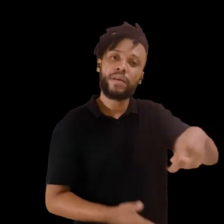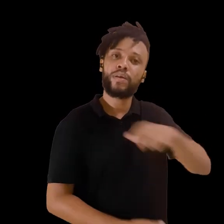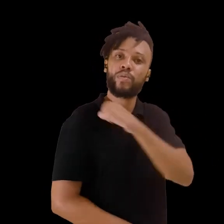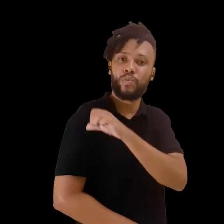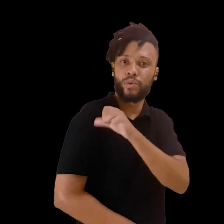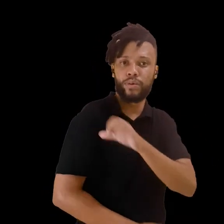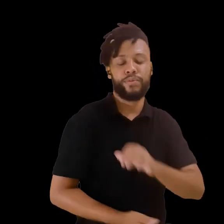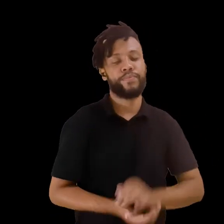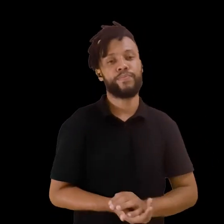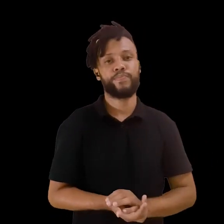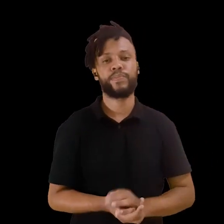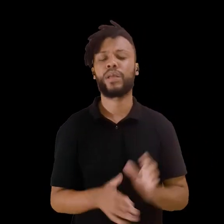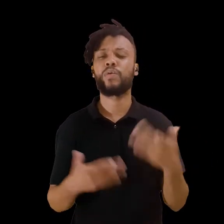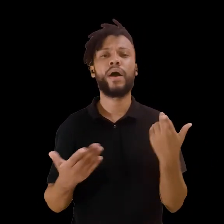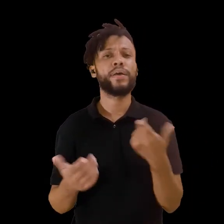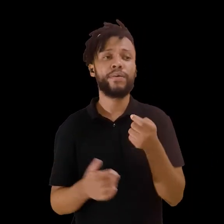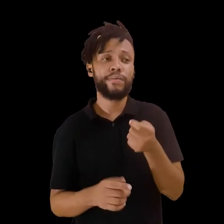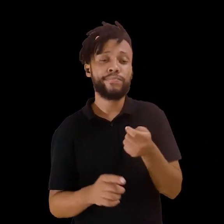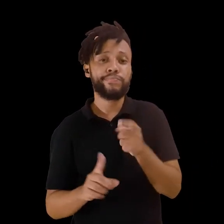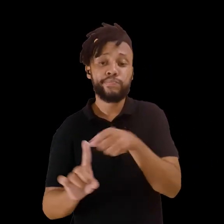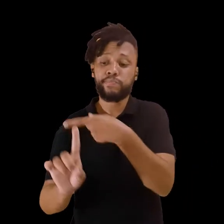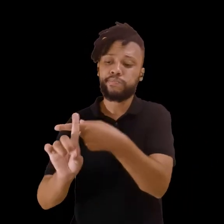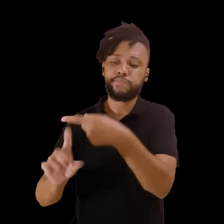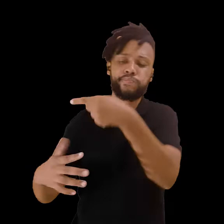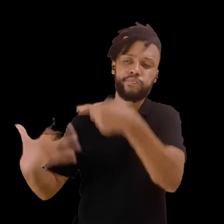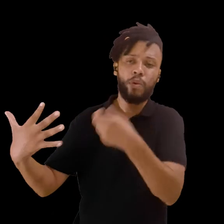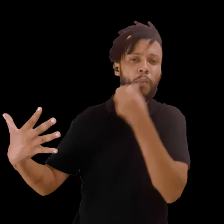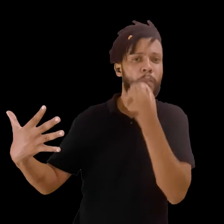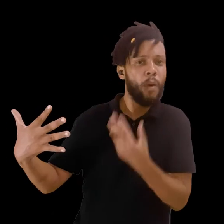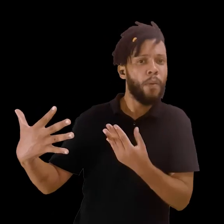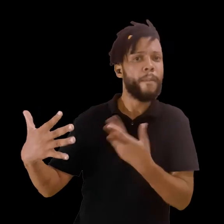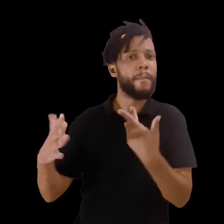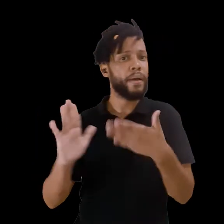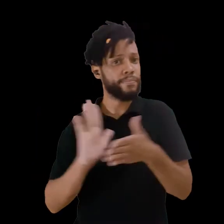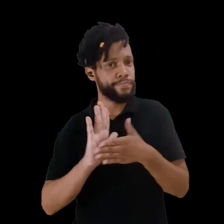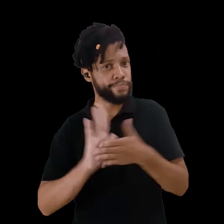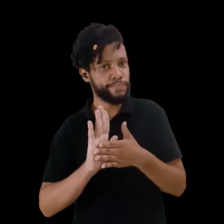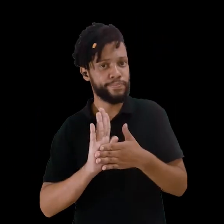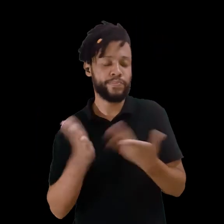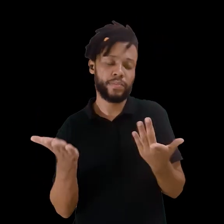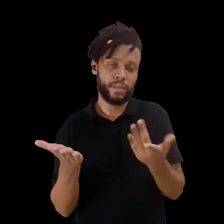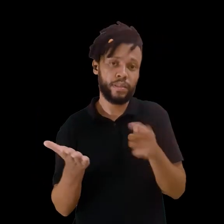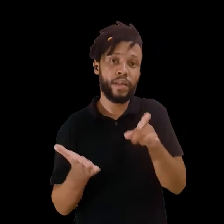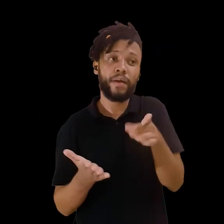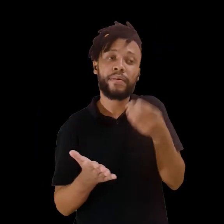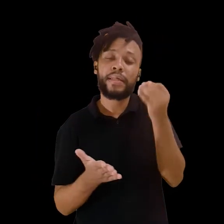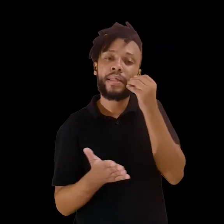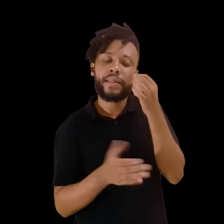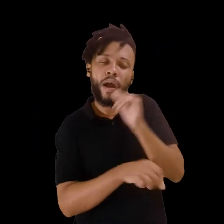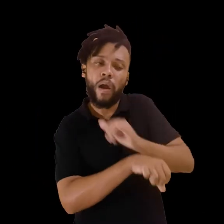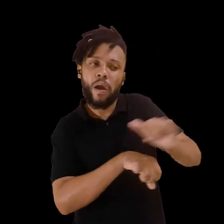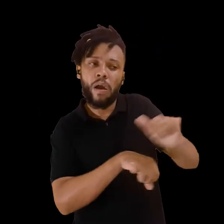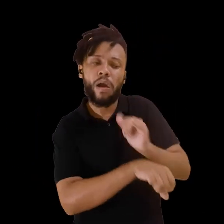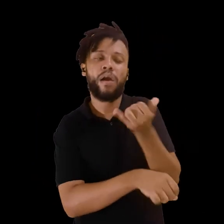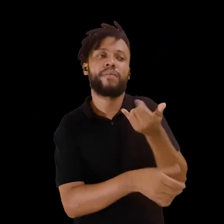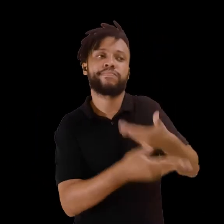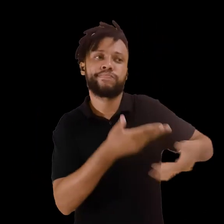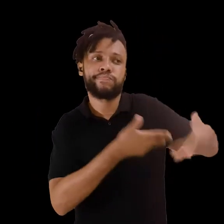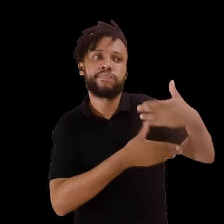Quais os benefícios para proponente? Sem dúvida nenhuma, abre portas para um possível patrocinador.